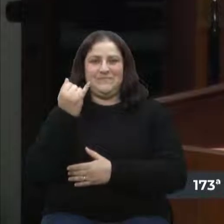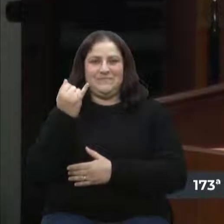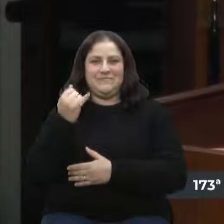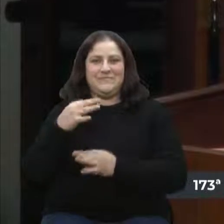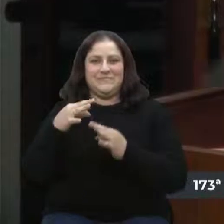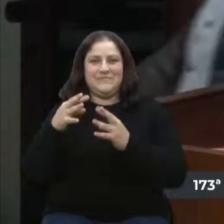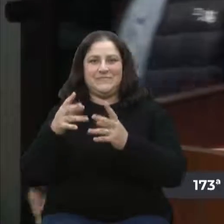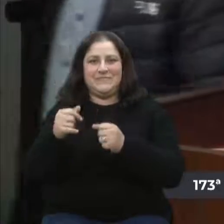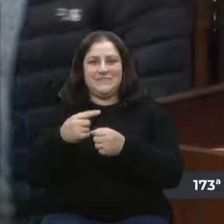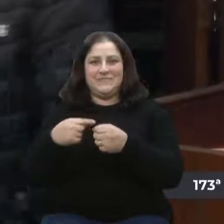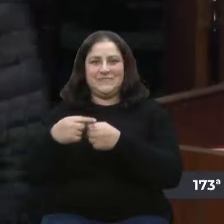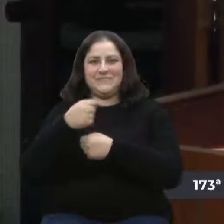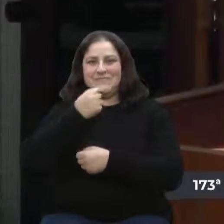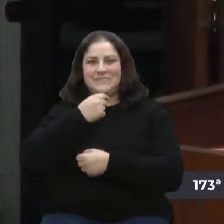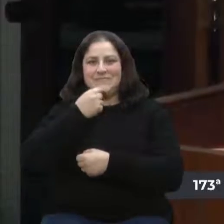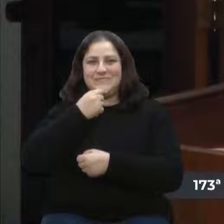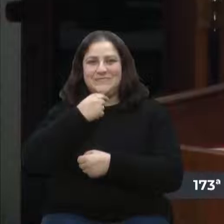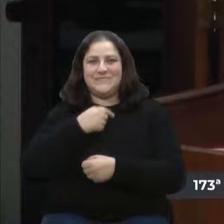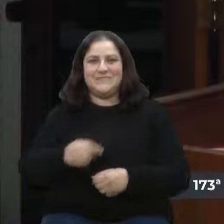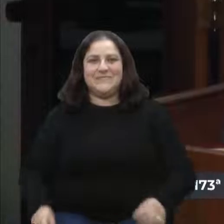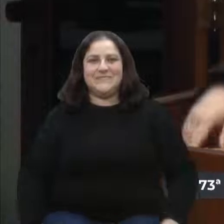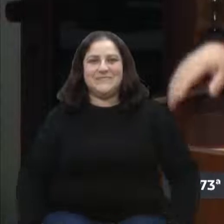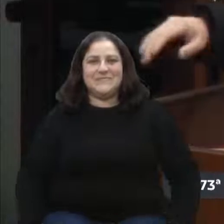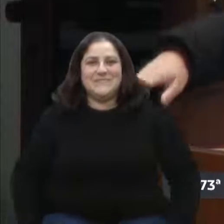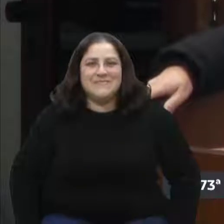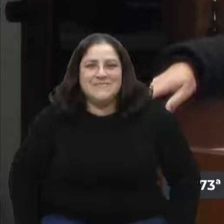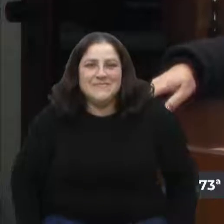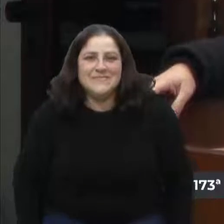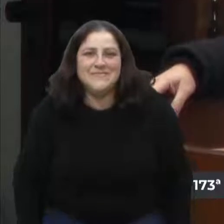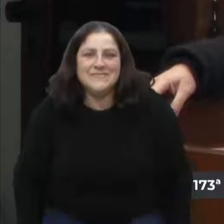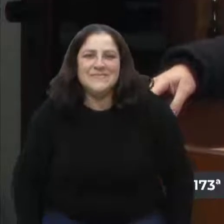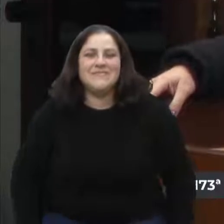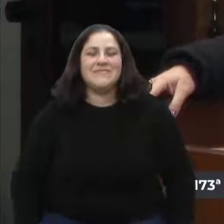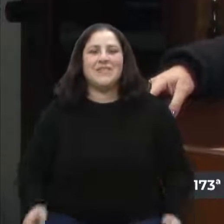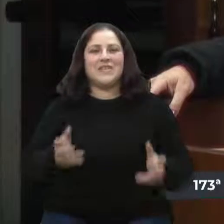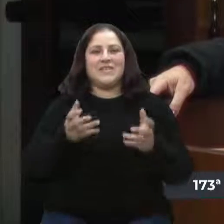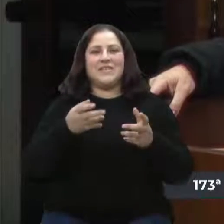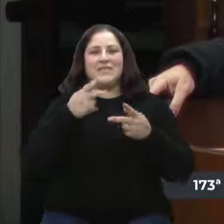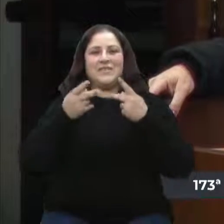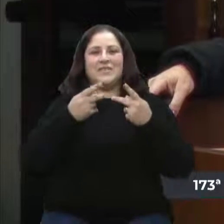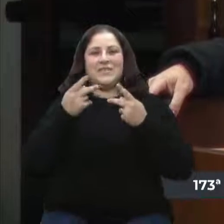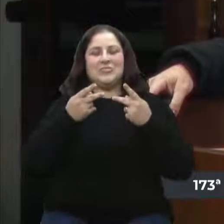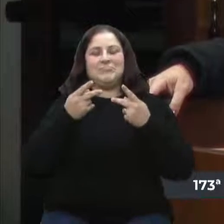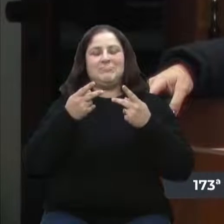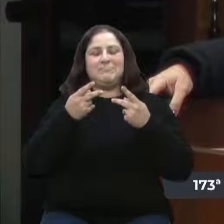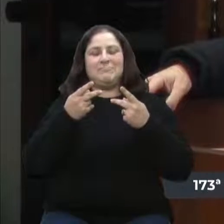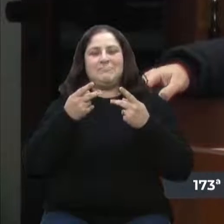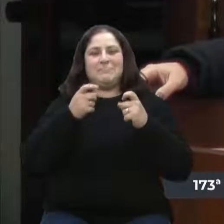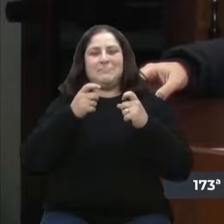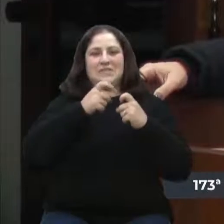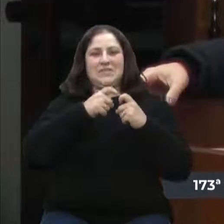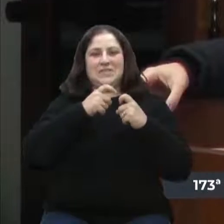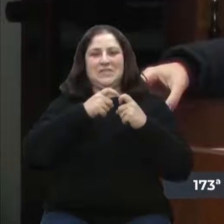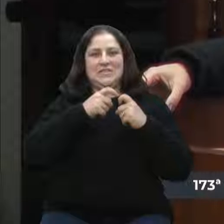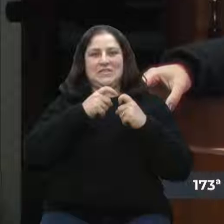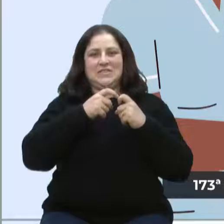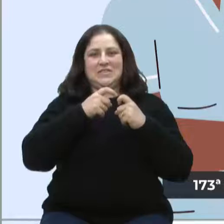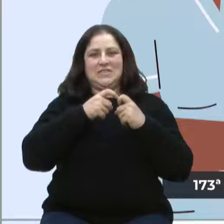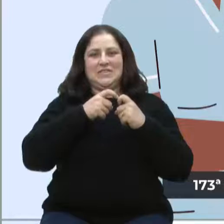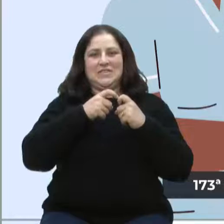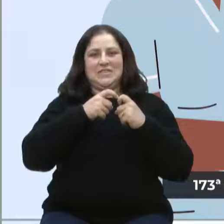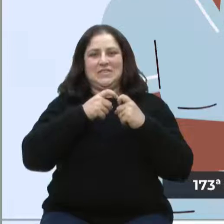toda a cidade de Caxias do Sul. Eu quero falar um pouquinho da clínica, né, municipal de reabilitação, clínica pós-Covid,